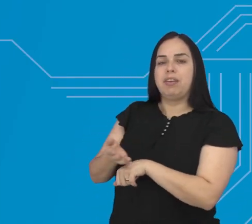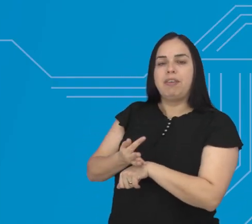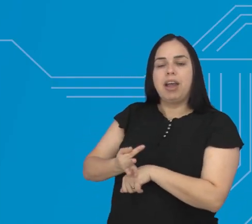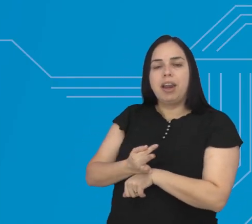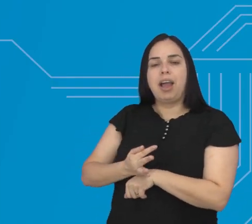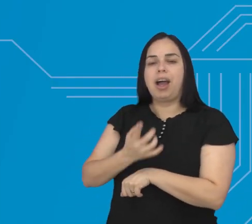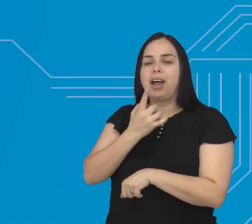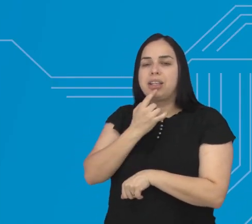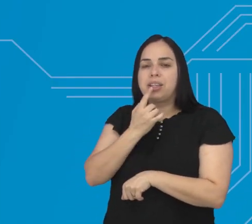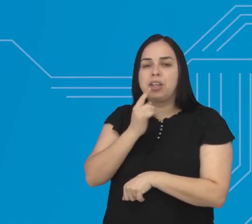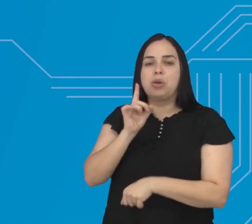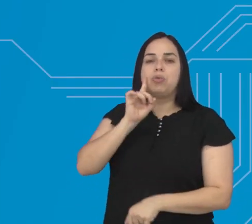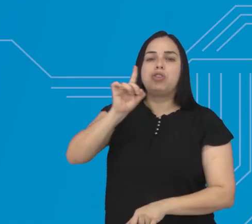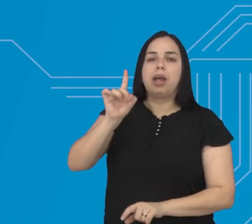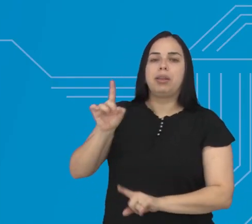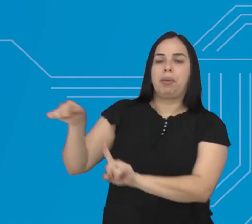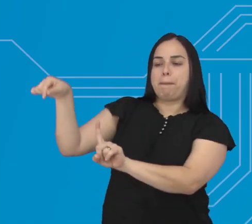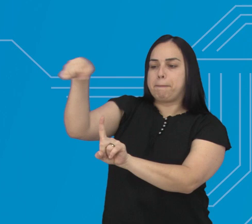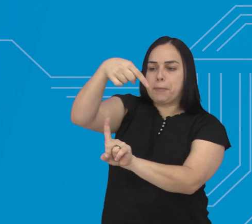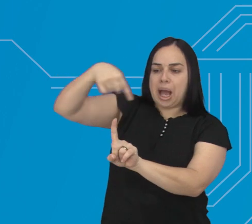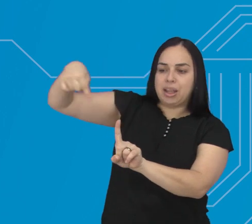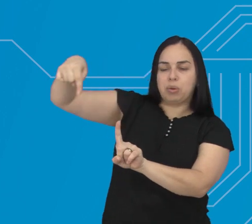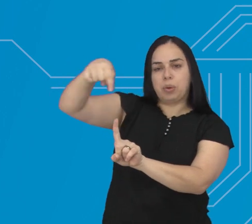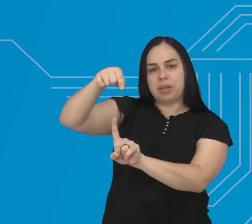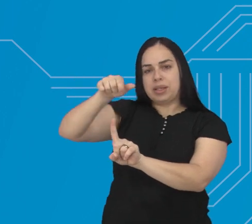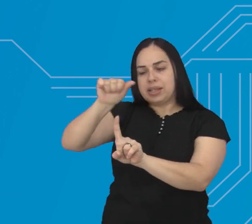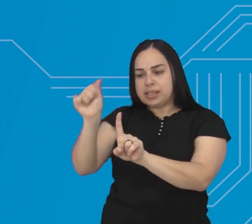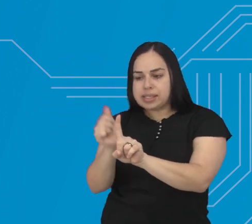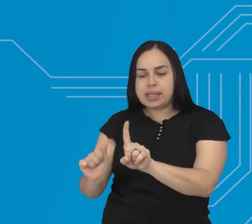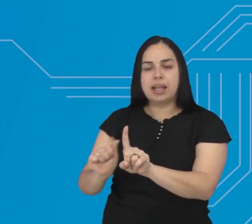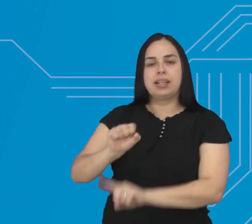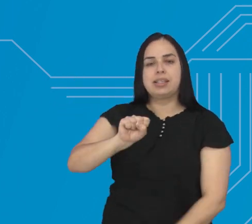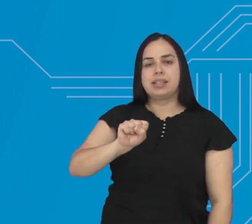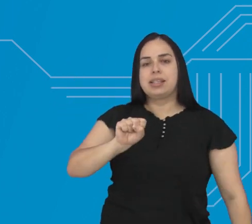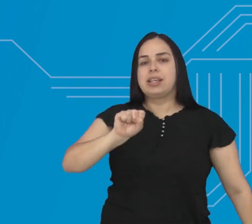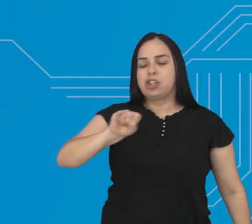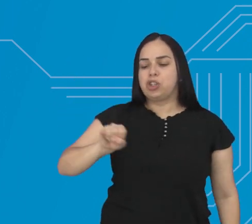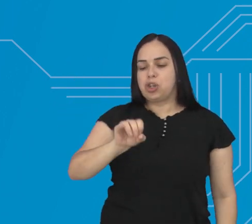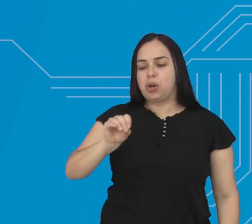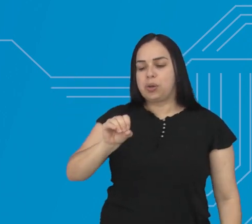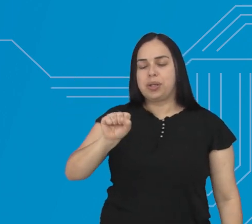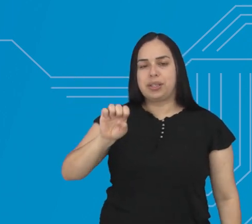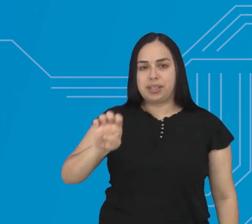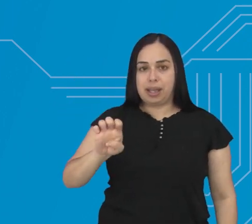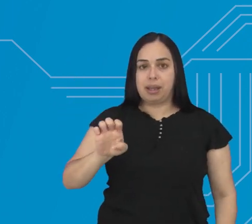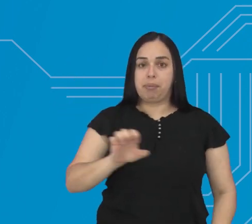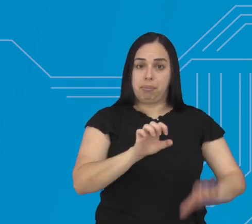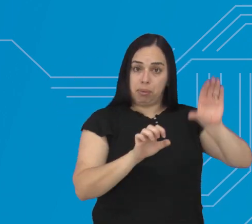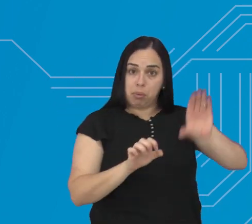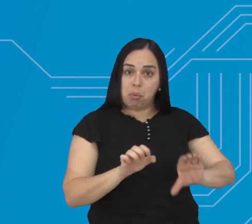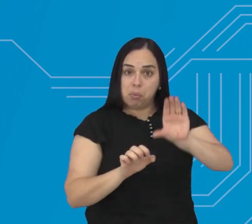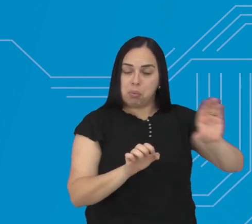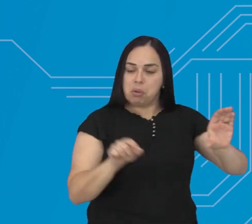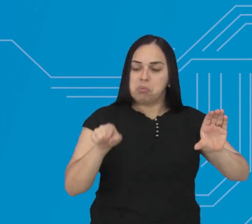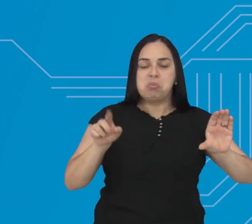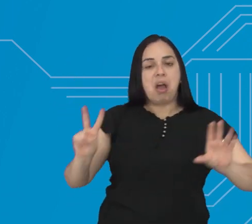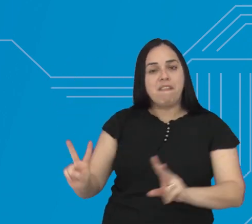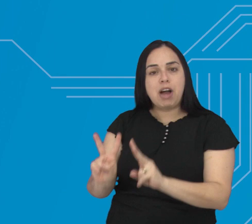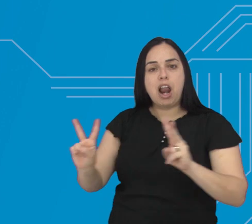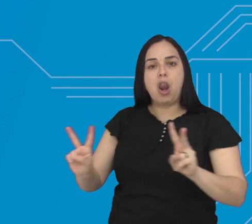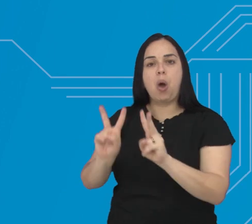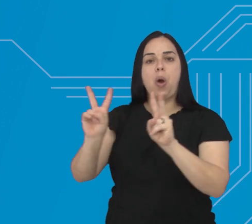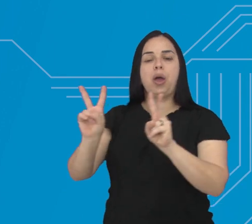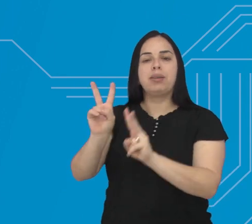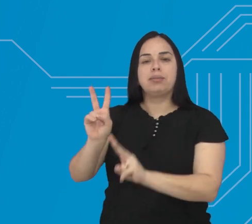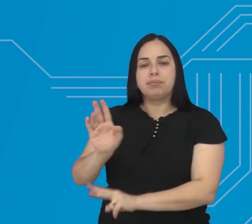nós joseenses, o dia do padroeiro da nossa cidade, São José. Para os católicos, a data reforça a